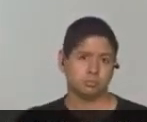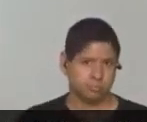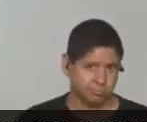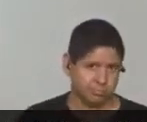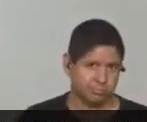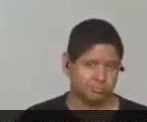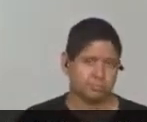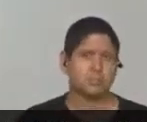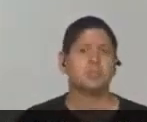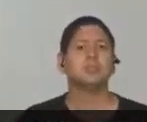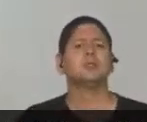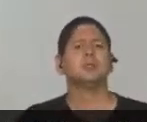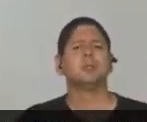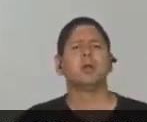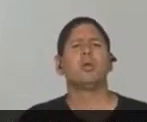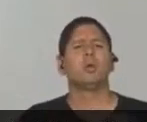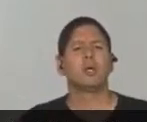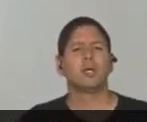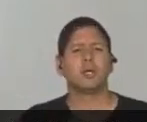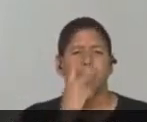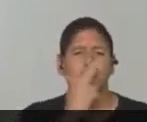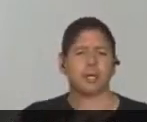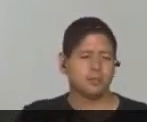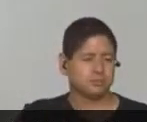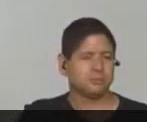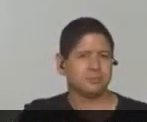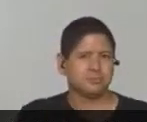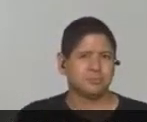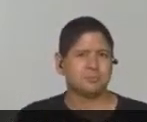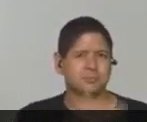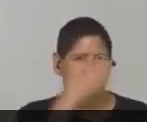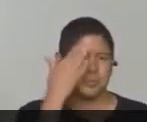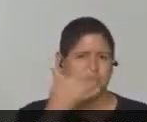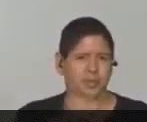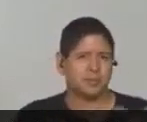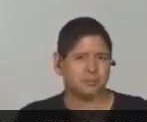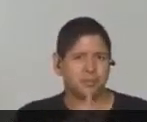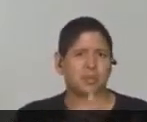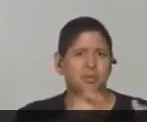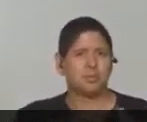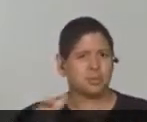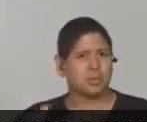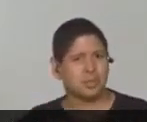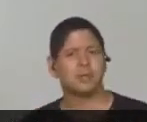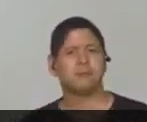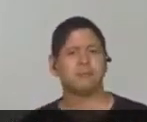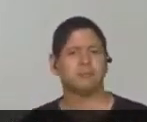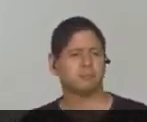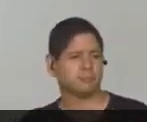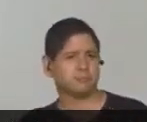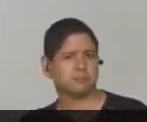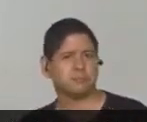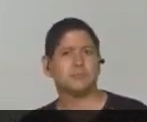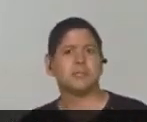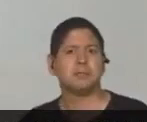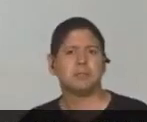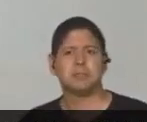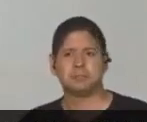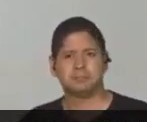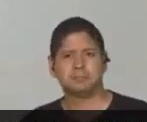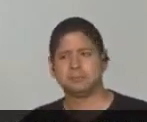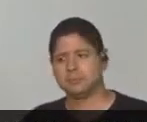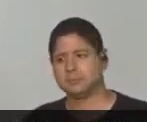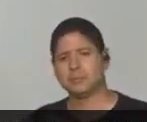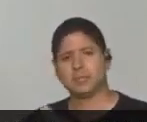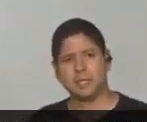da Covid-19, que gerou ali um afastamento de trabalhadores dos seus locais de trabalho, em função das medidas de isolamento